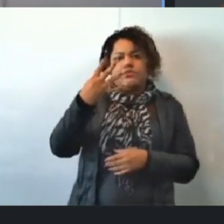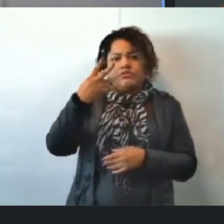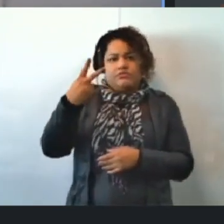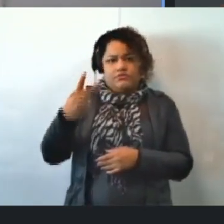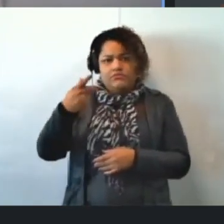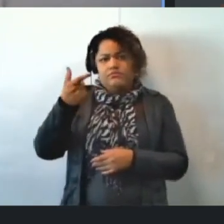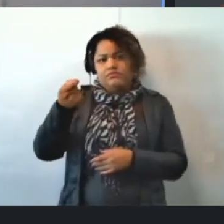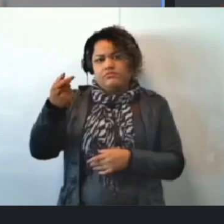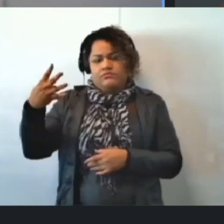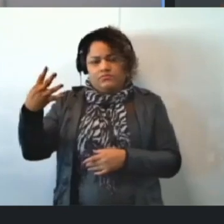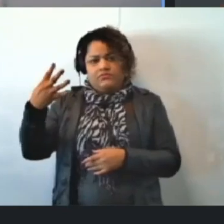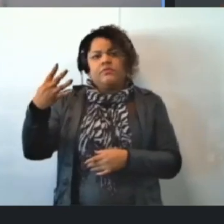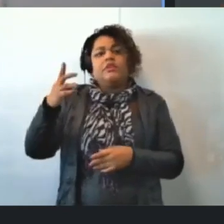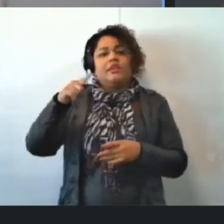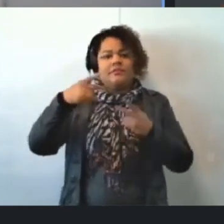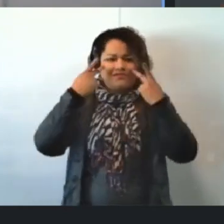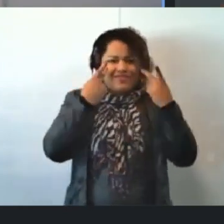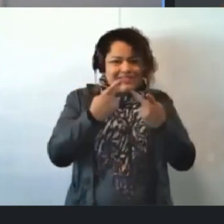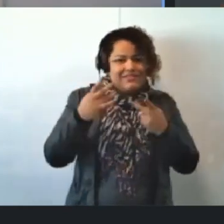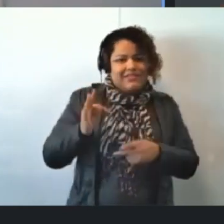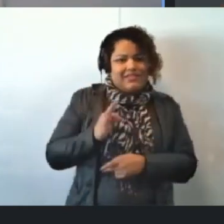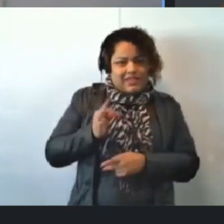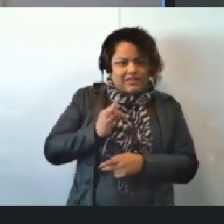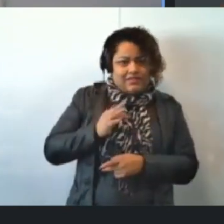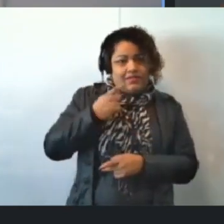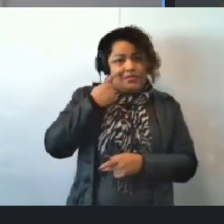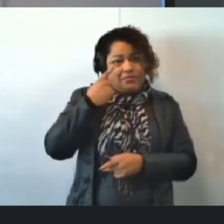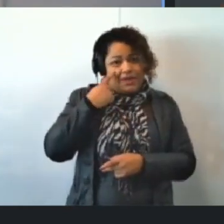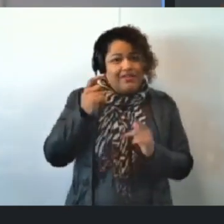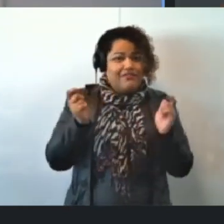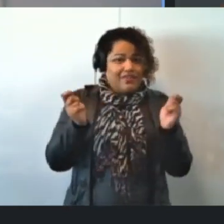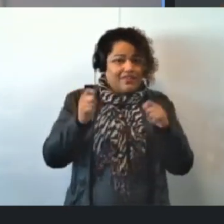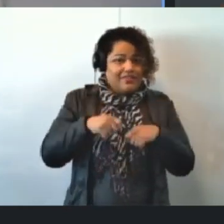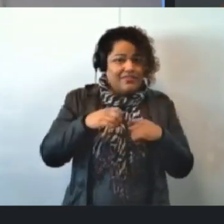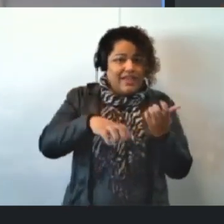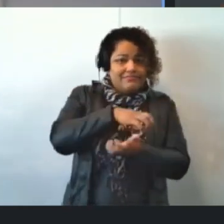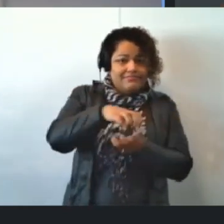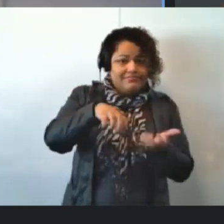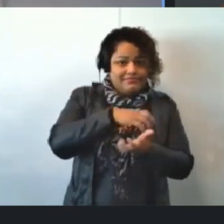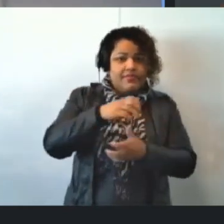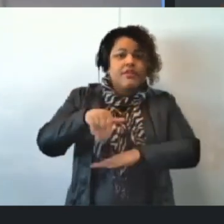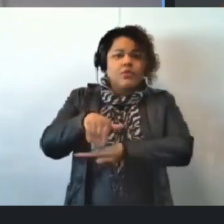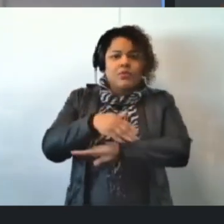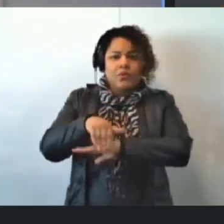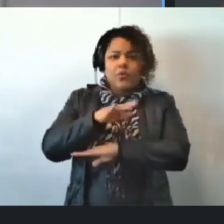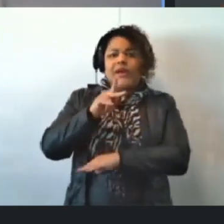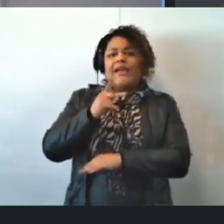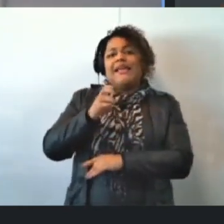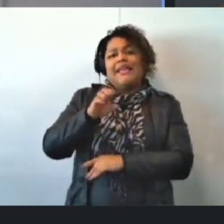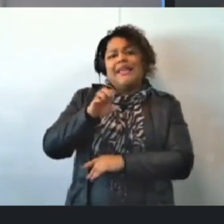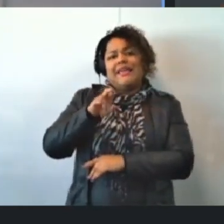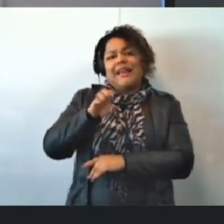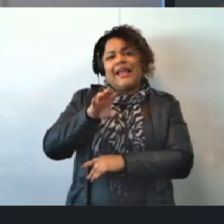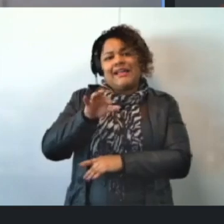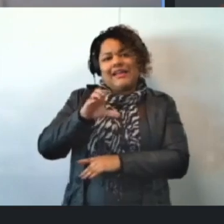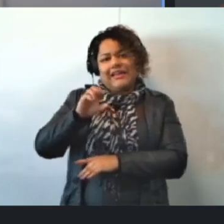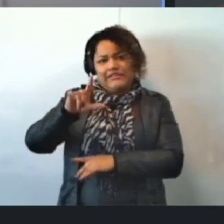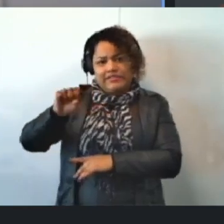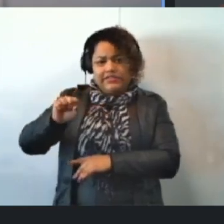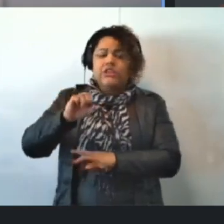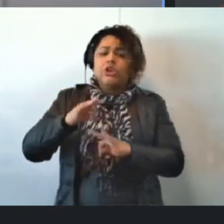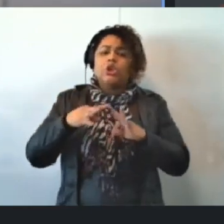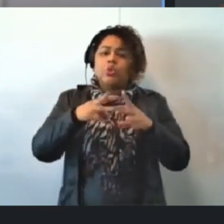técnica. Finalidade, verificar a possibilidade de recapeamento da rua Heráclides no bairro Cenáculo, em toda a sua extensão. Data,